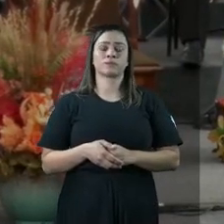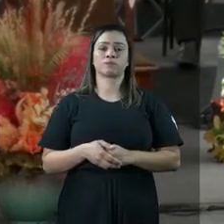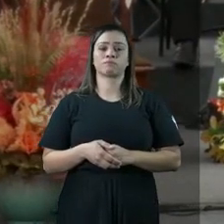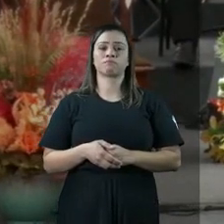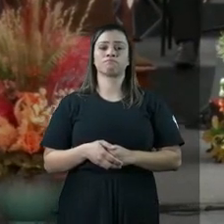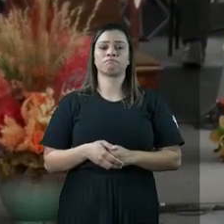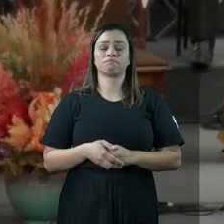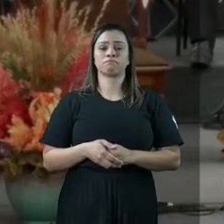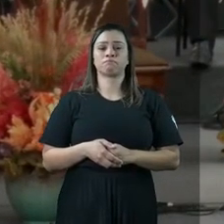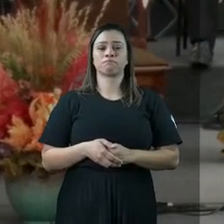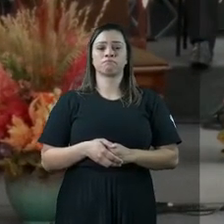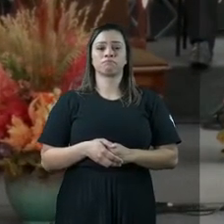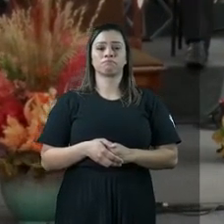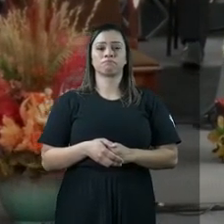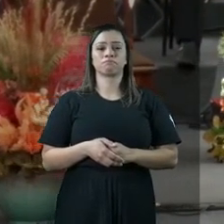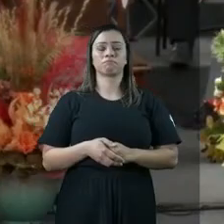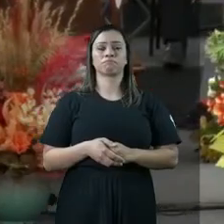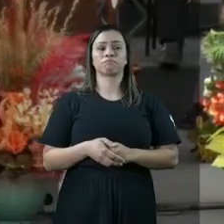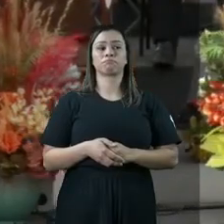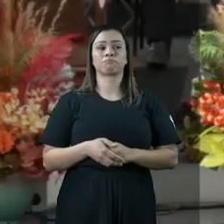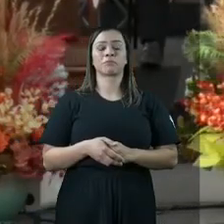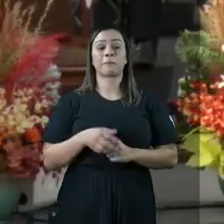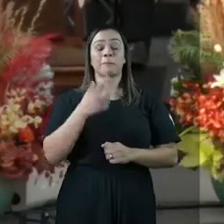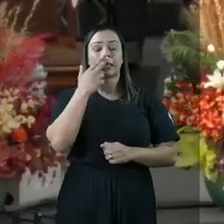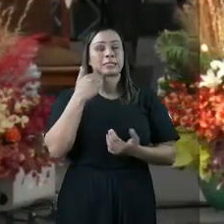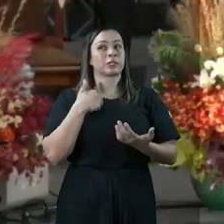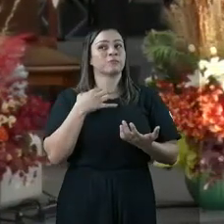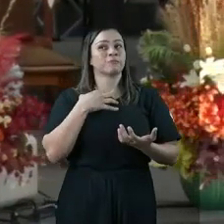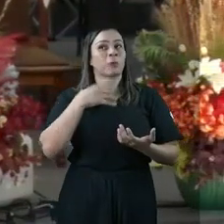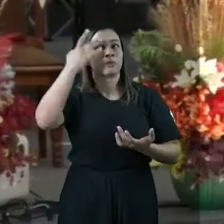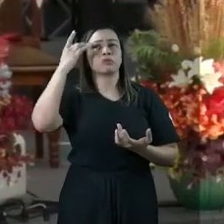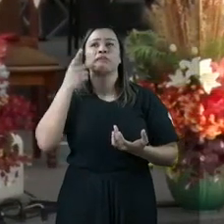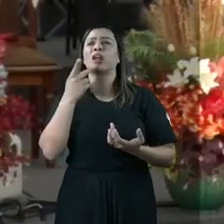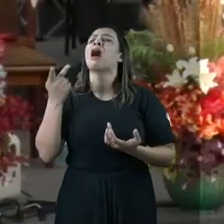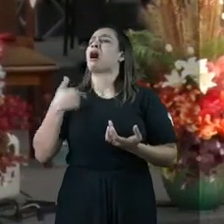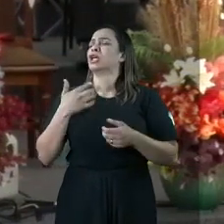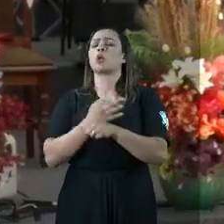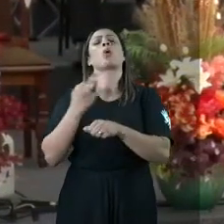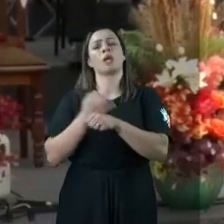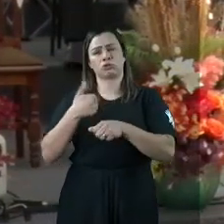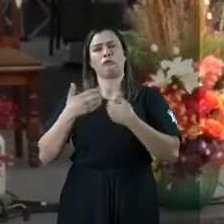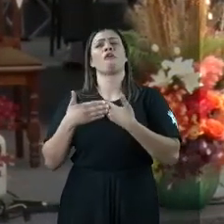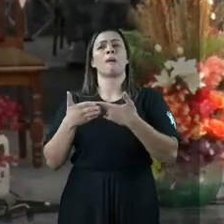Parece que eu ouço alguém dizendo: não aguento mais, vou abrir a porta para ele entrar. Não quero mais passar por o que eu estou passando, vou abrir a